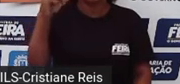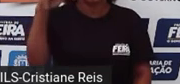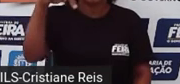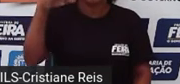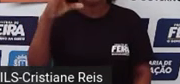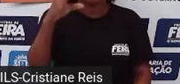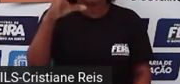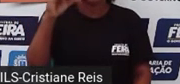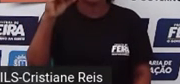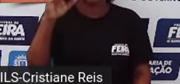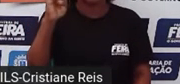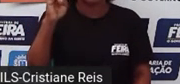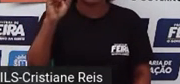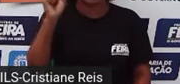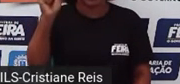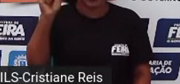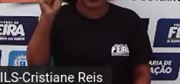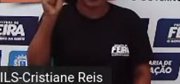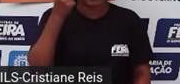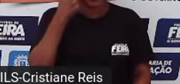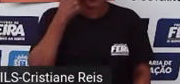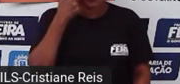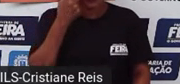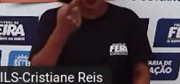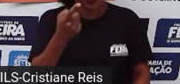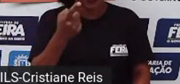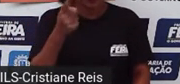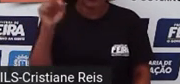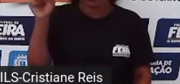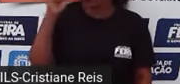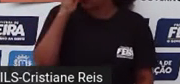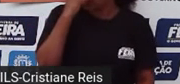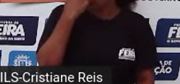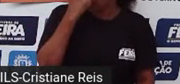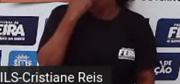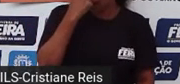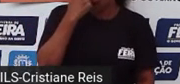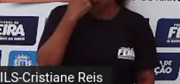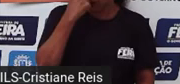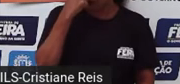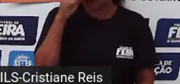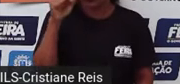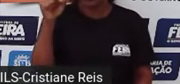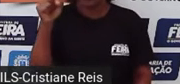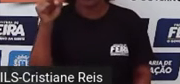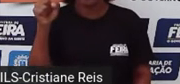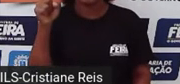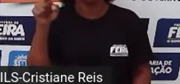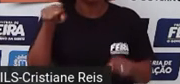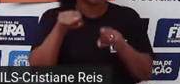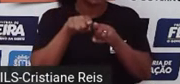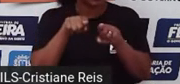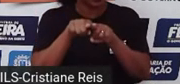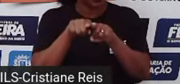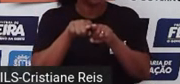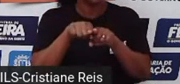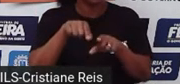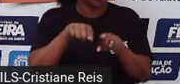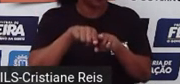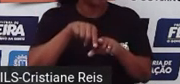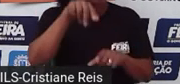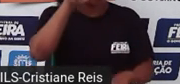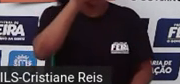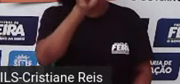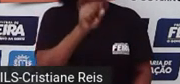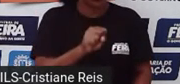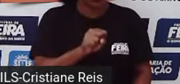um esqueminha né envolvendo a região da índia mas de qualquer forma ela é do Sul e Sudeste Asiático né